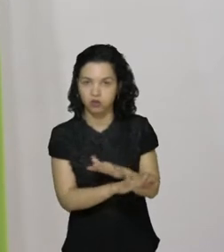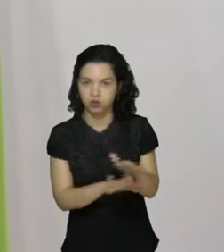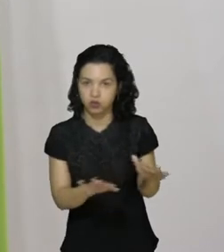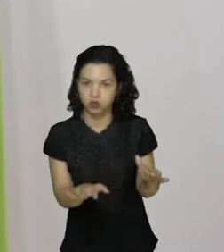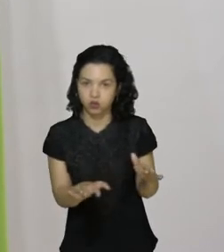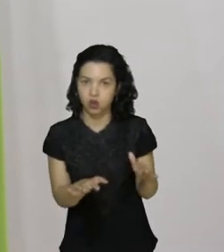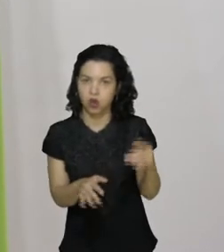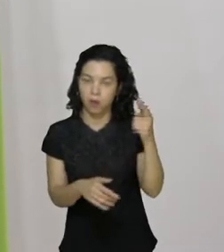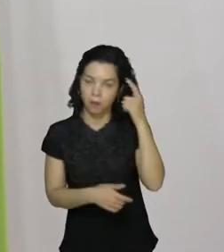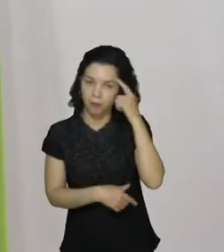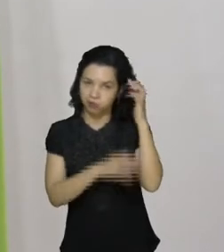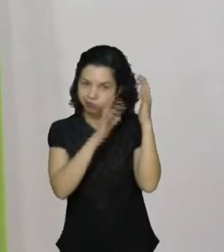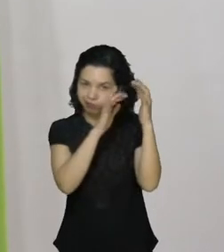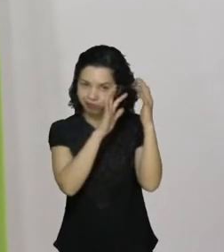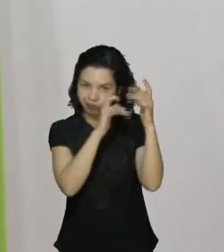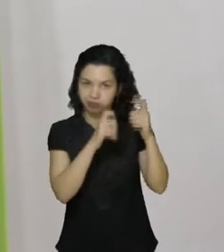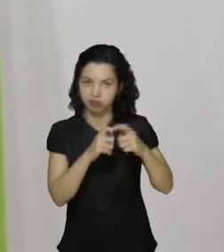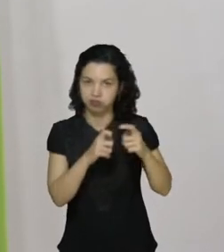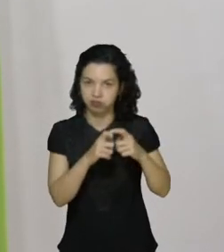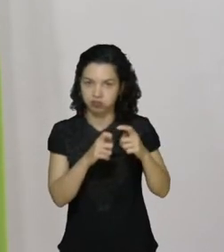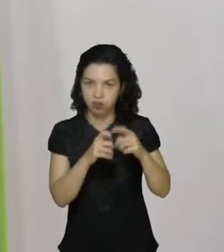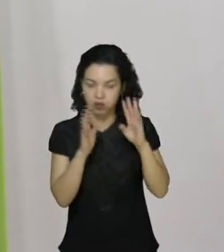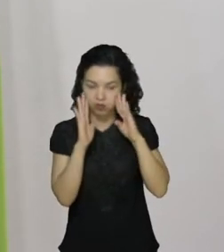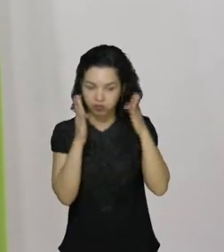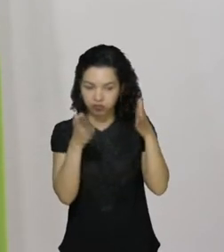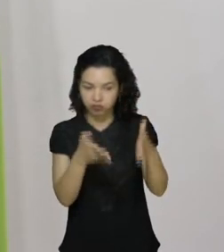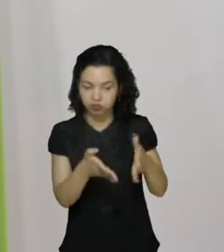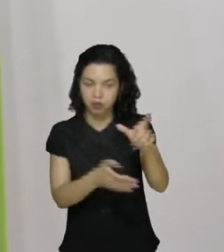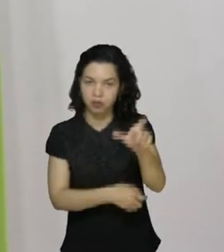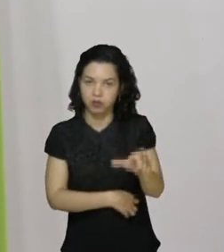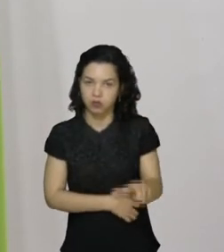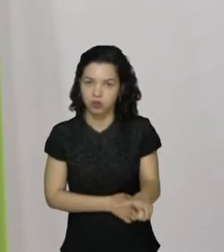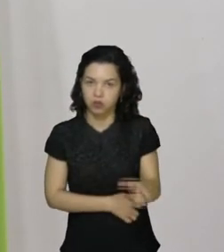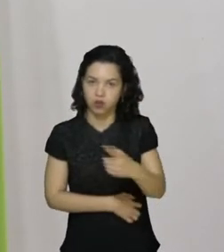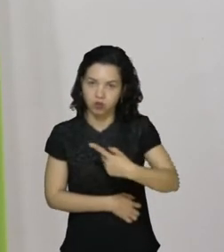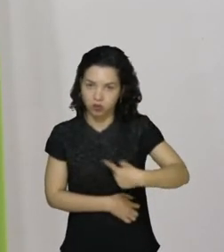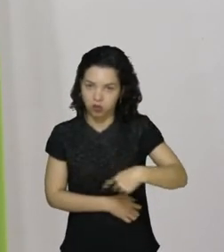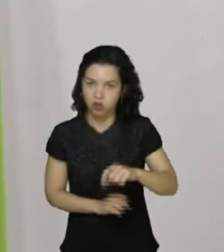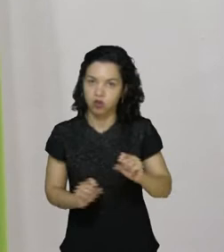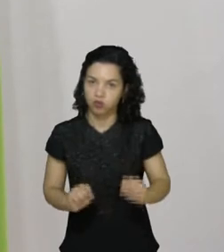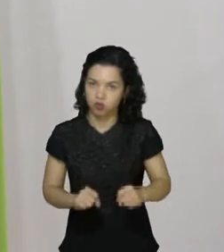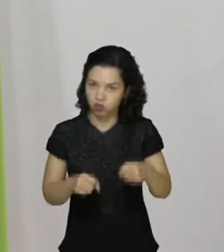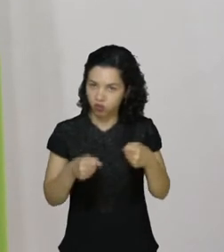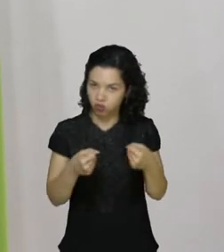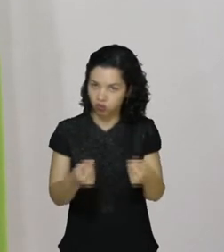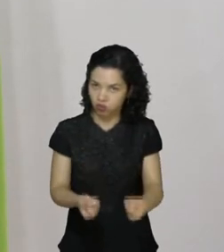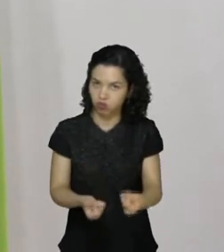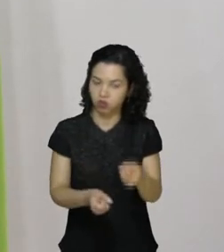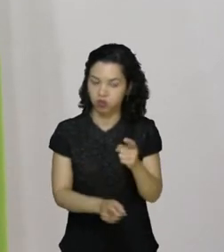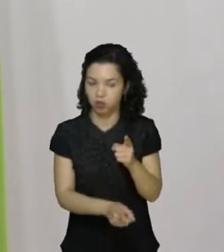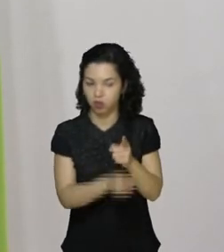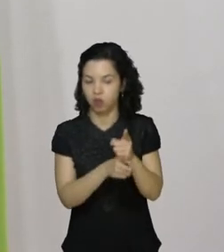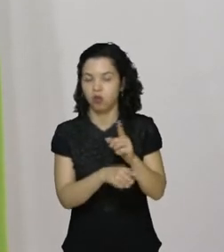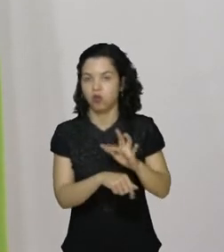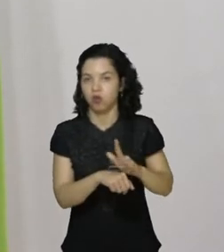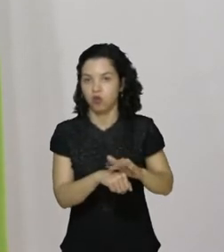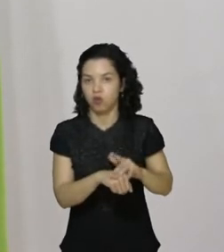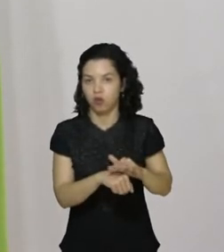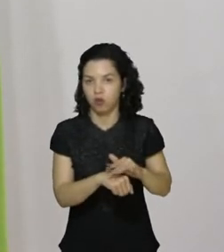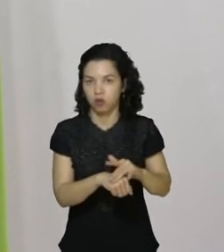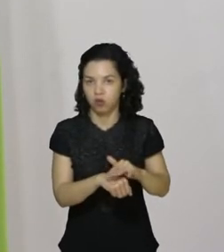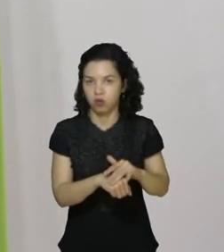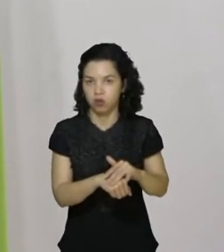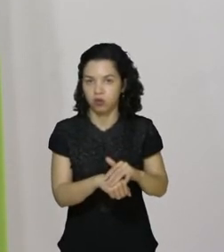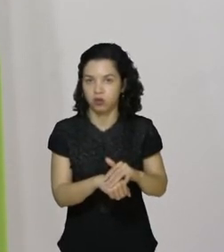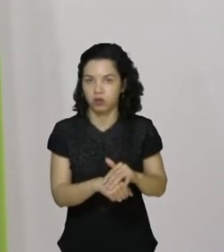muito dirigida à pessoa, e nós tínhamos que nos desdobrar para fazer o diagnóstico, para fazer o raciocínio.